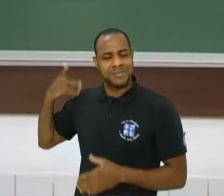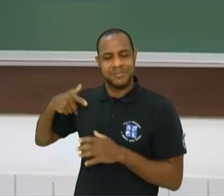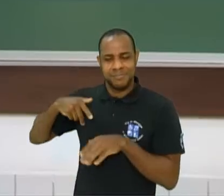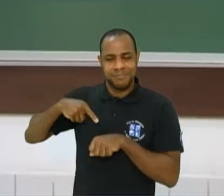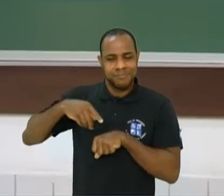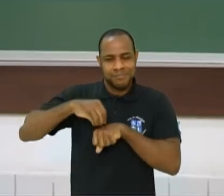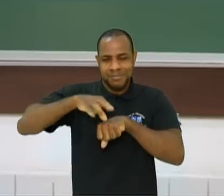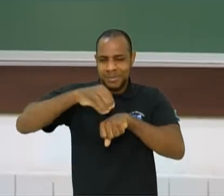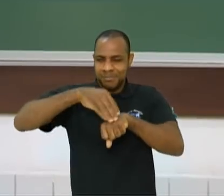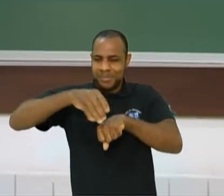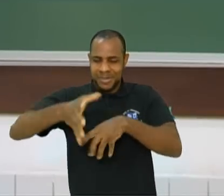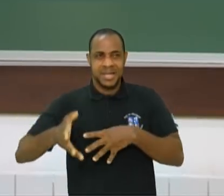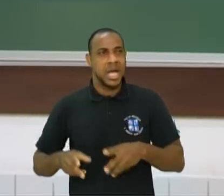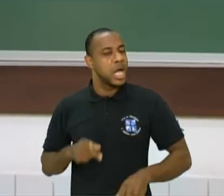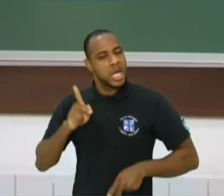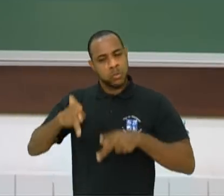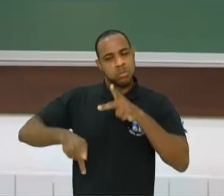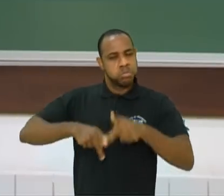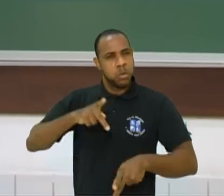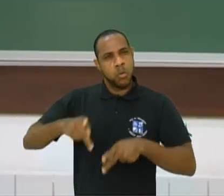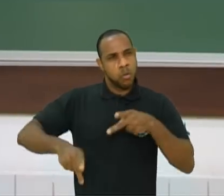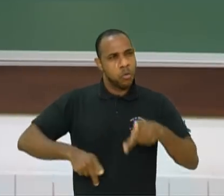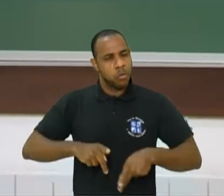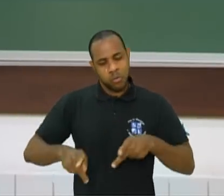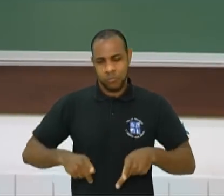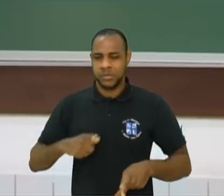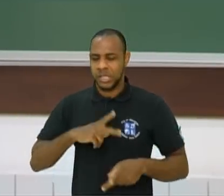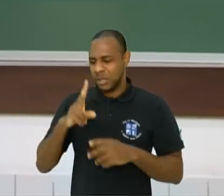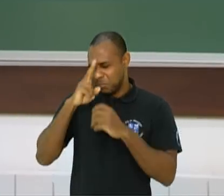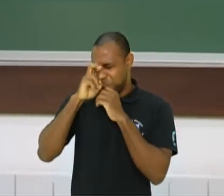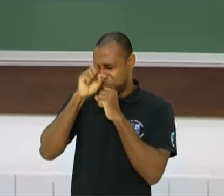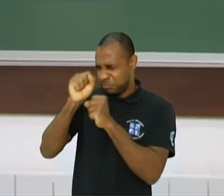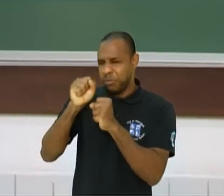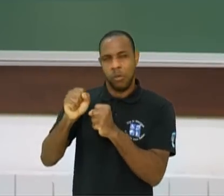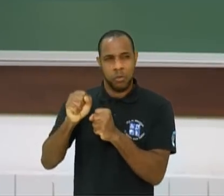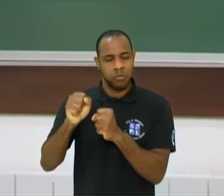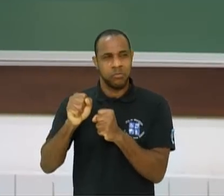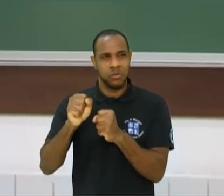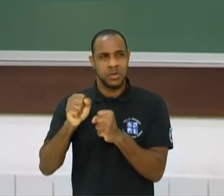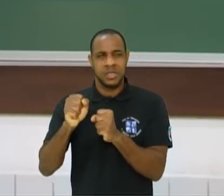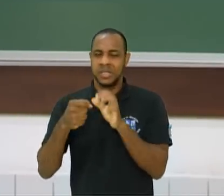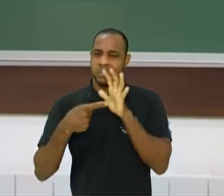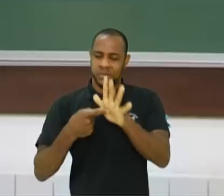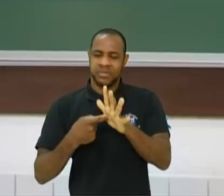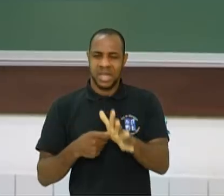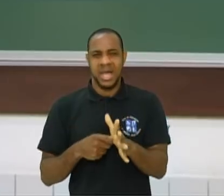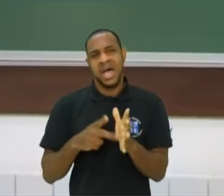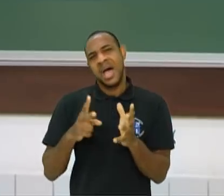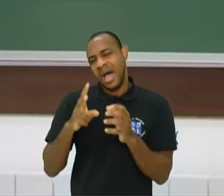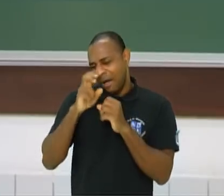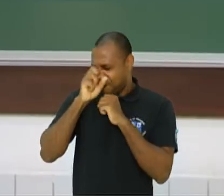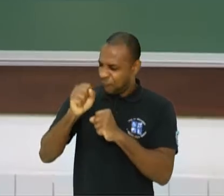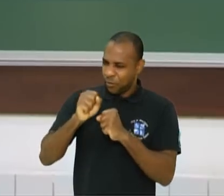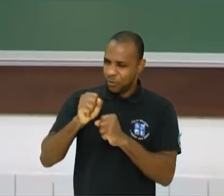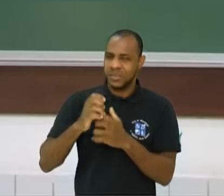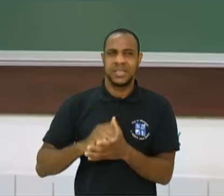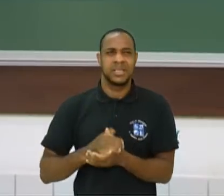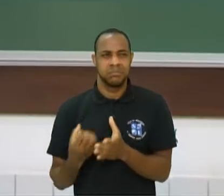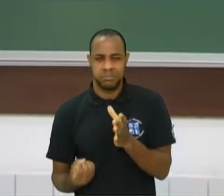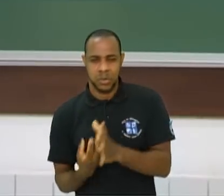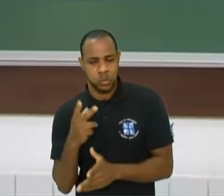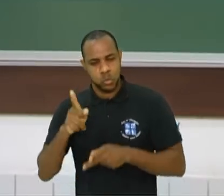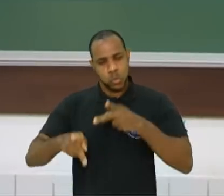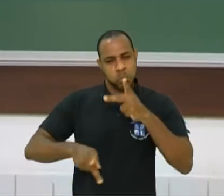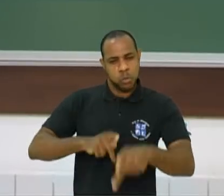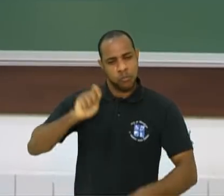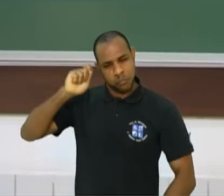né, do povo negro, ela tem essa força de renascer, de mostrar a força, né, do povo